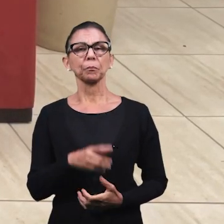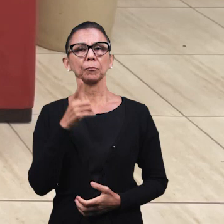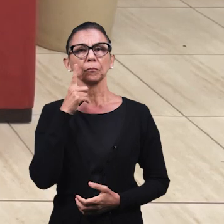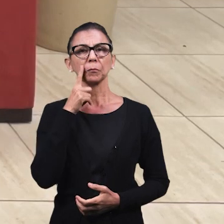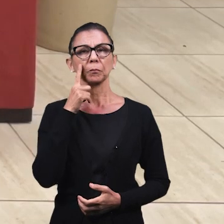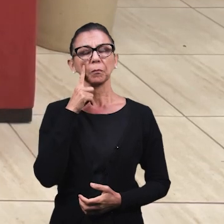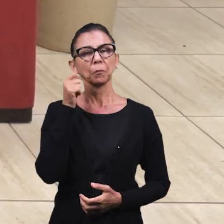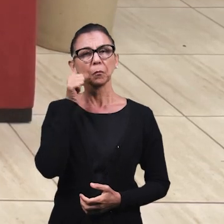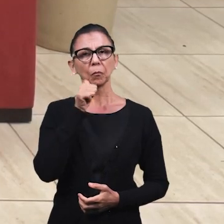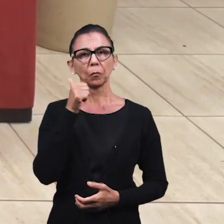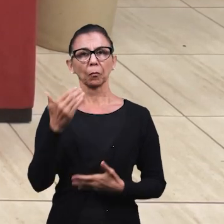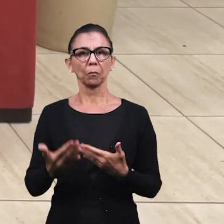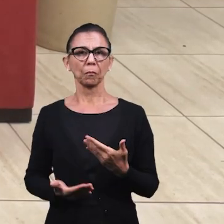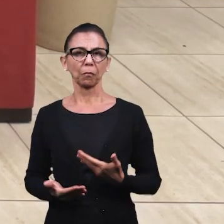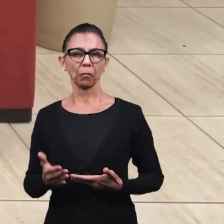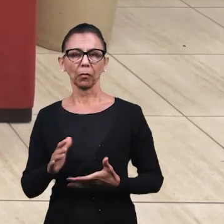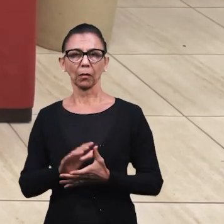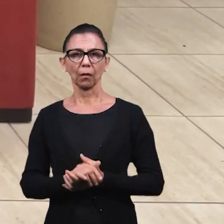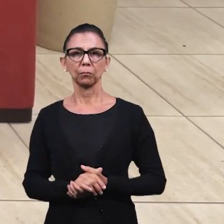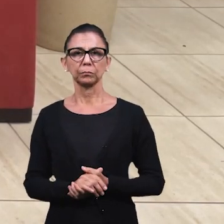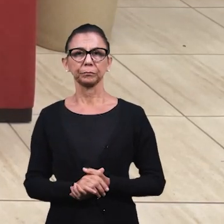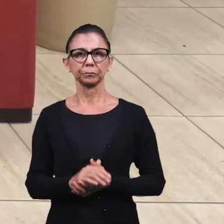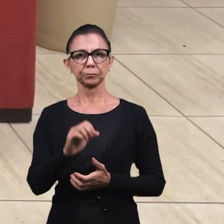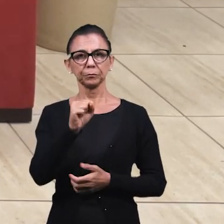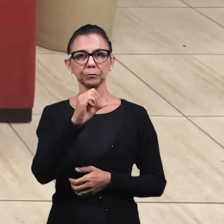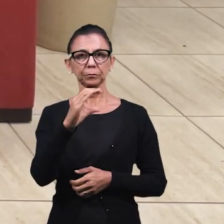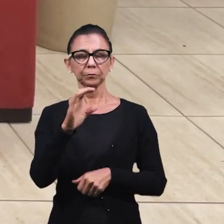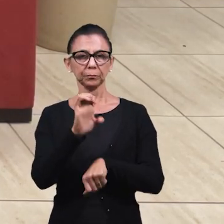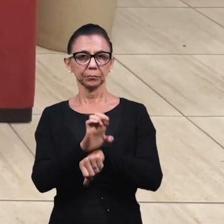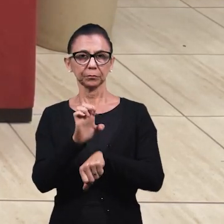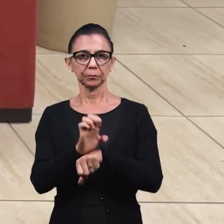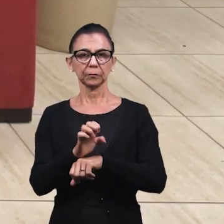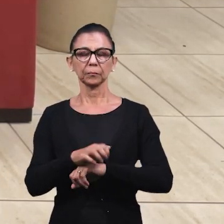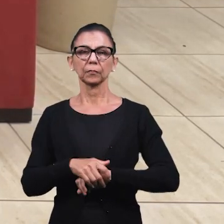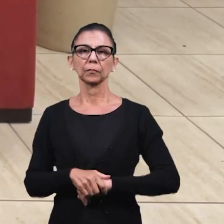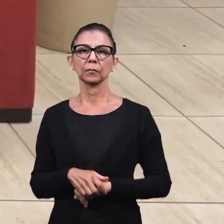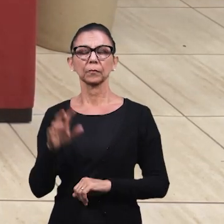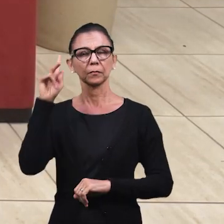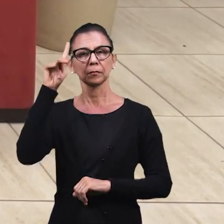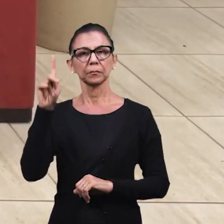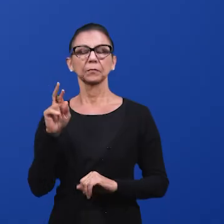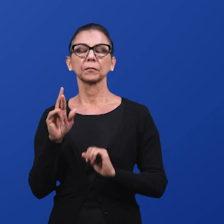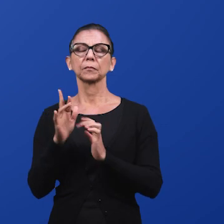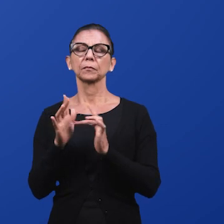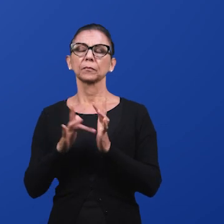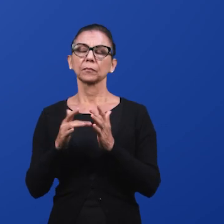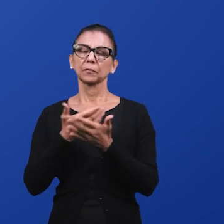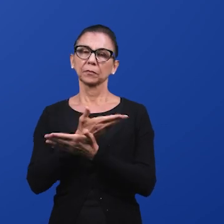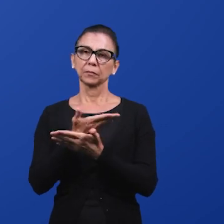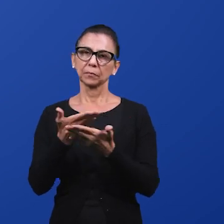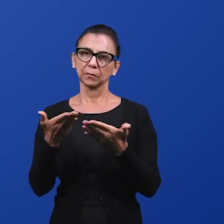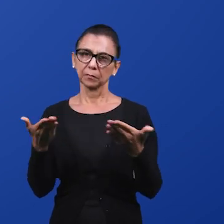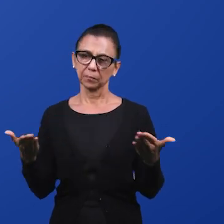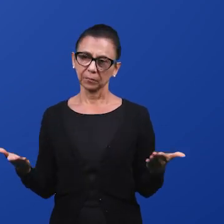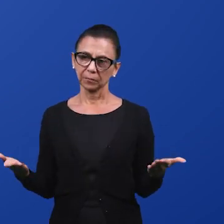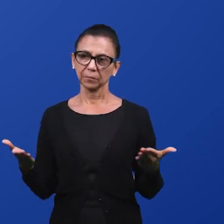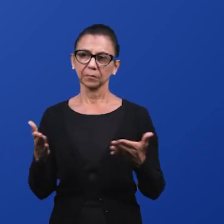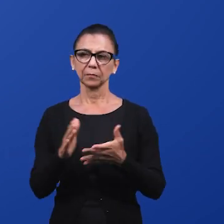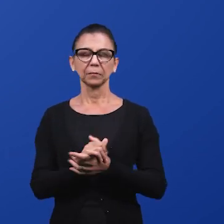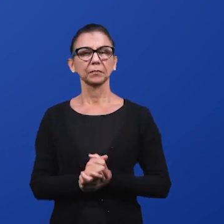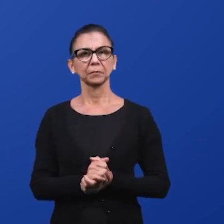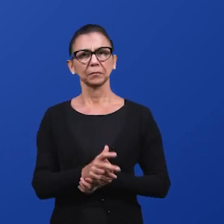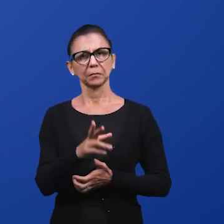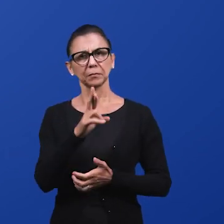do nosso programa, Suilana Ferreira, de São José, Santa Catarina. Vamos ouvir. A paz do Senhor Jesus a todos